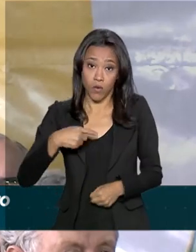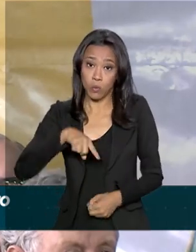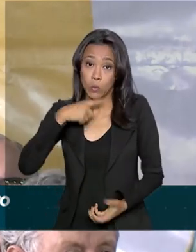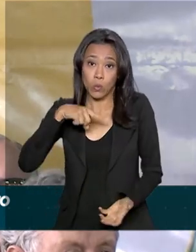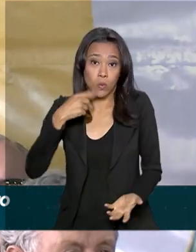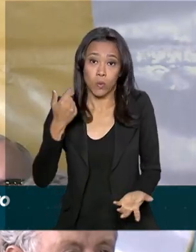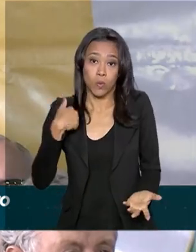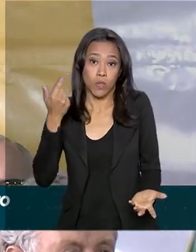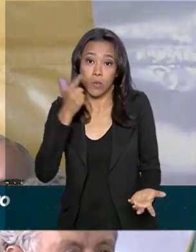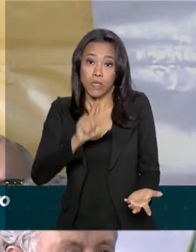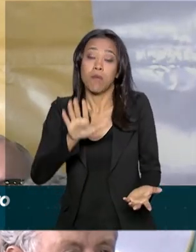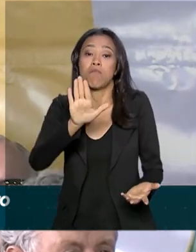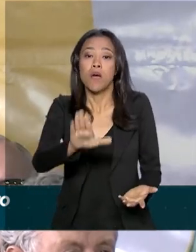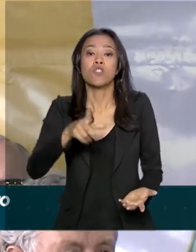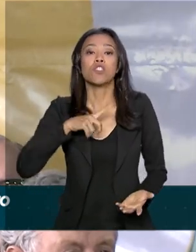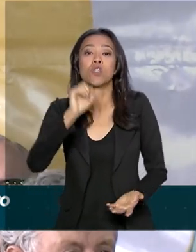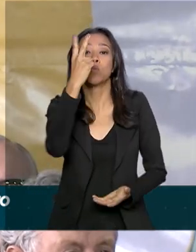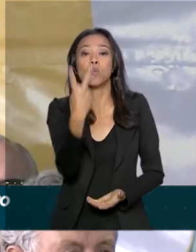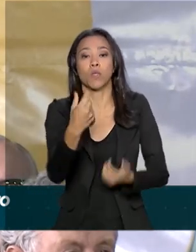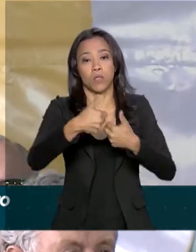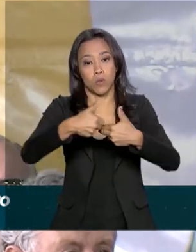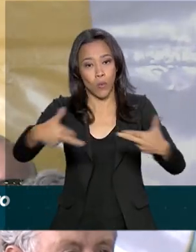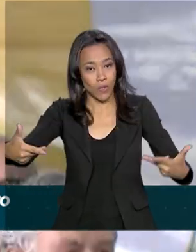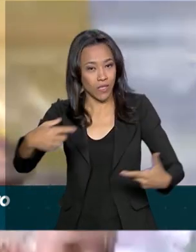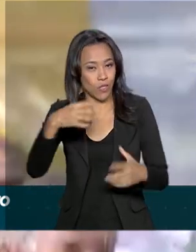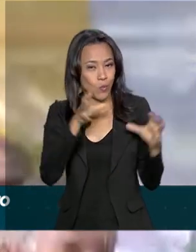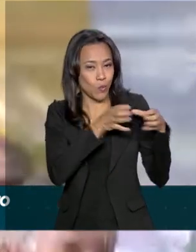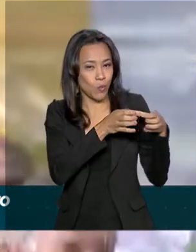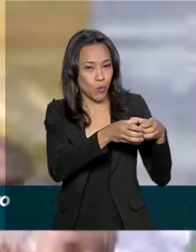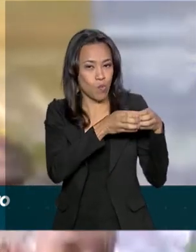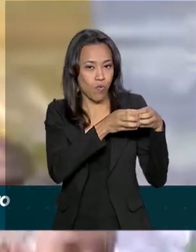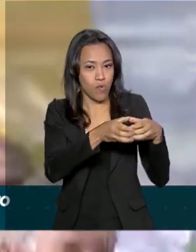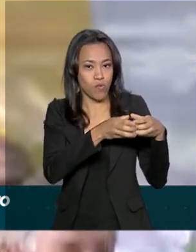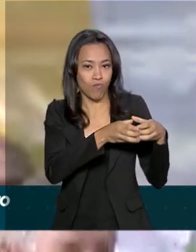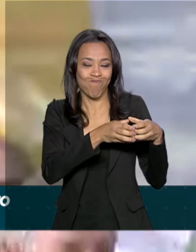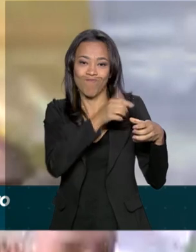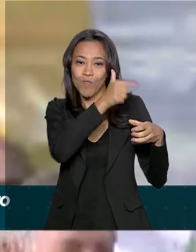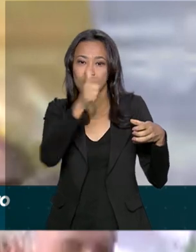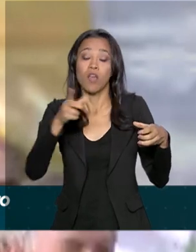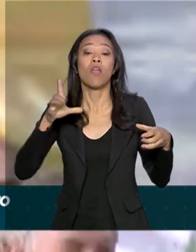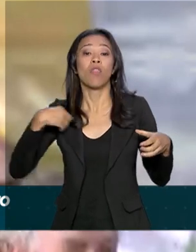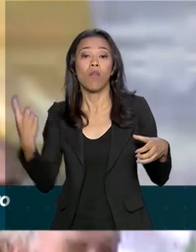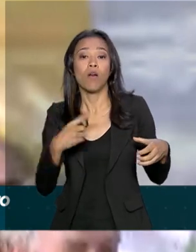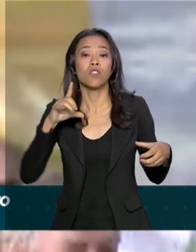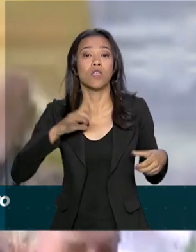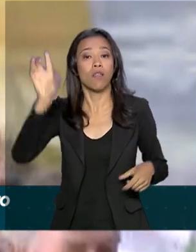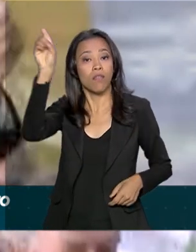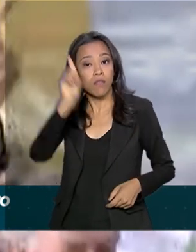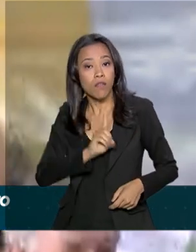nada. Mas tínhamos duas coisinhas que a oposição não tinha. Nós tínhamos Deus no coração